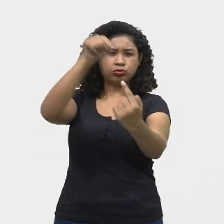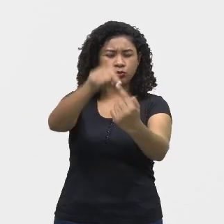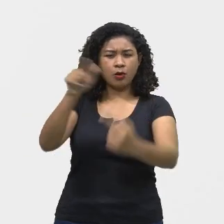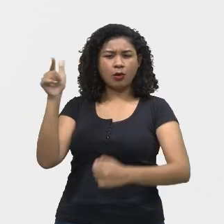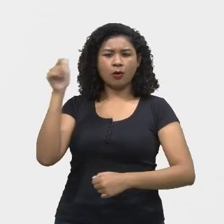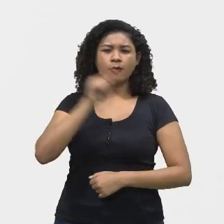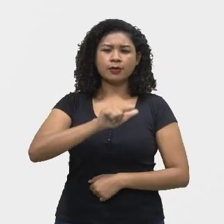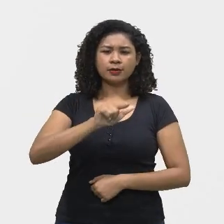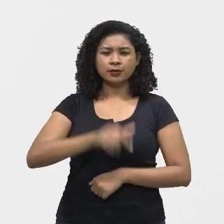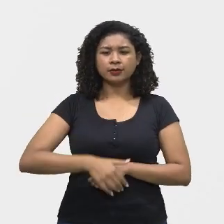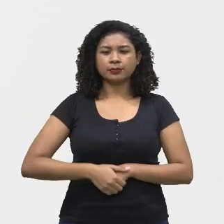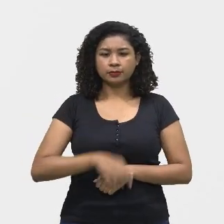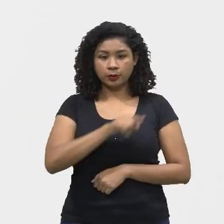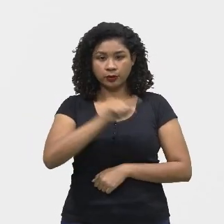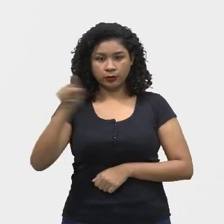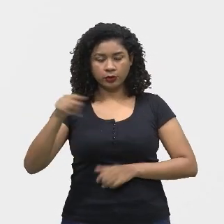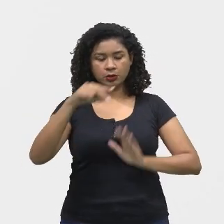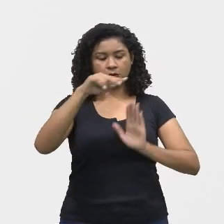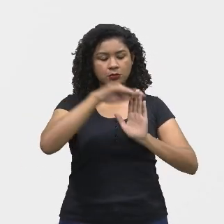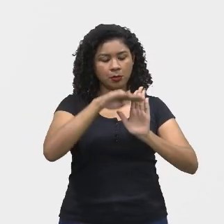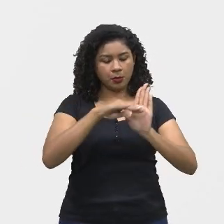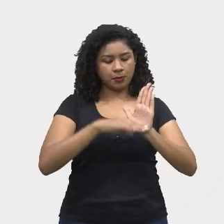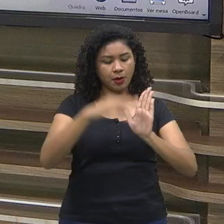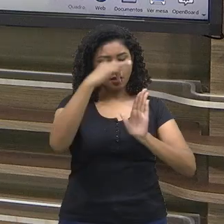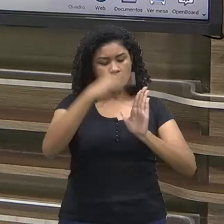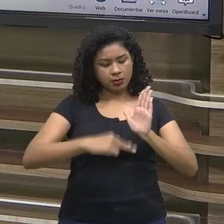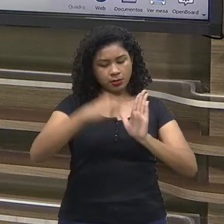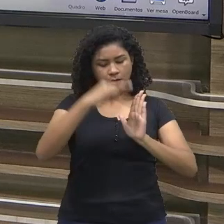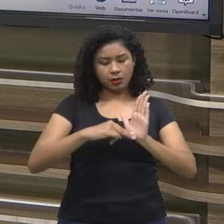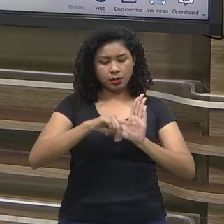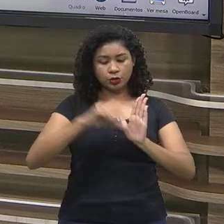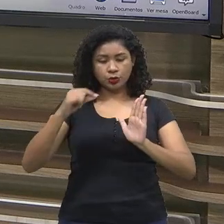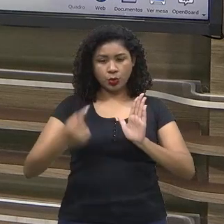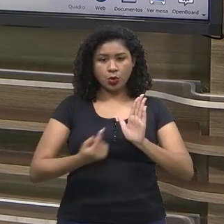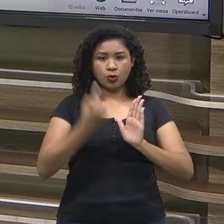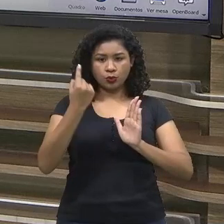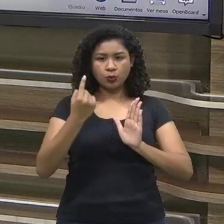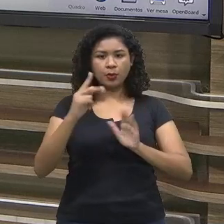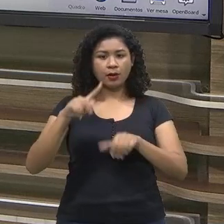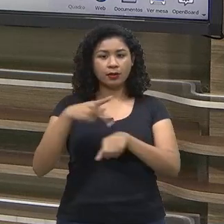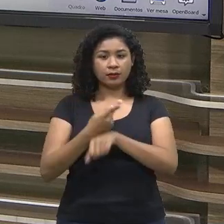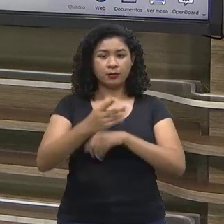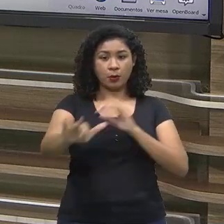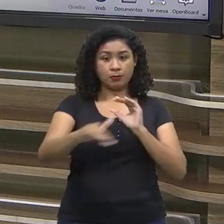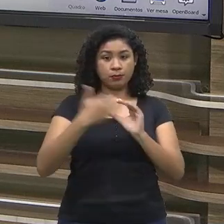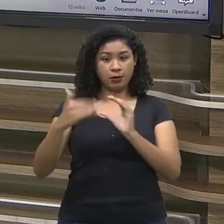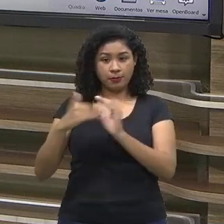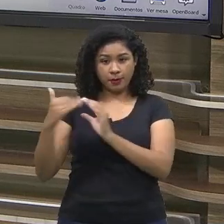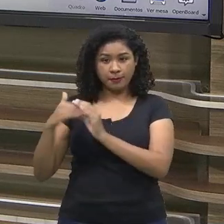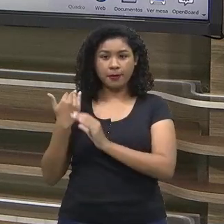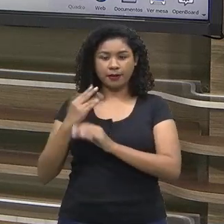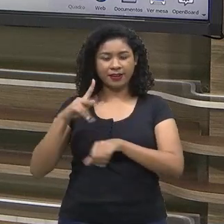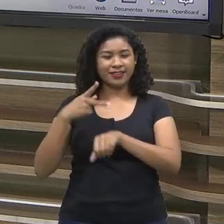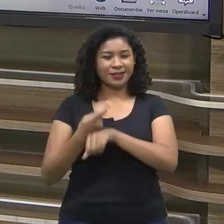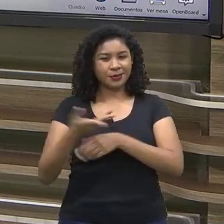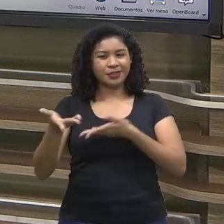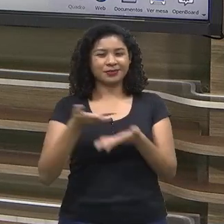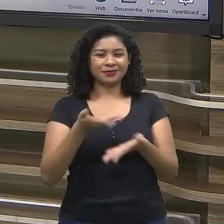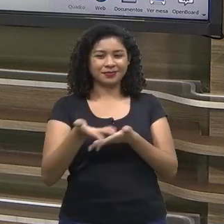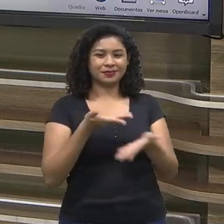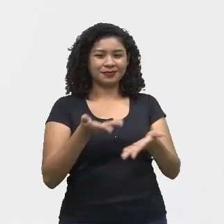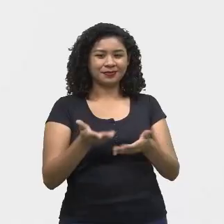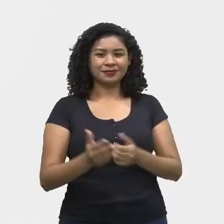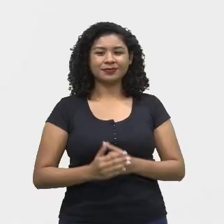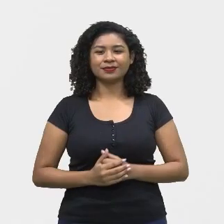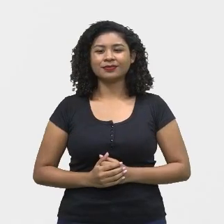essa questão, escolham a alternativa e comentem aqui no chat público, porque a gente vai interagir logo mais.